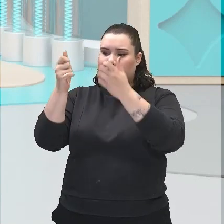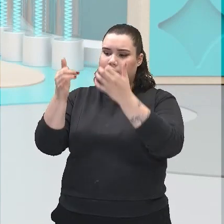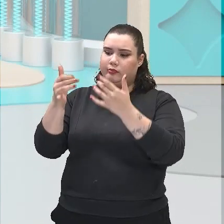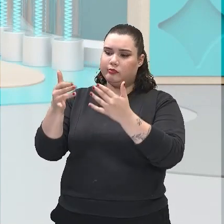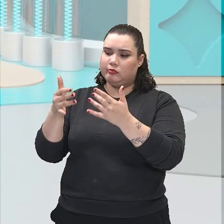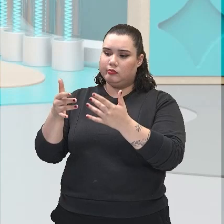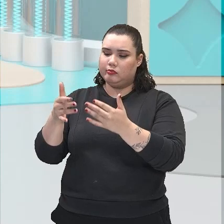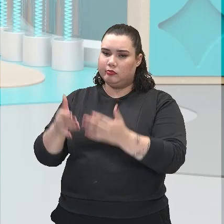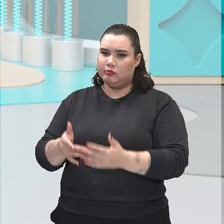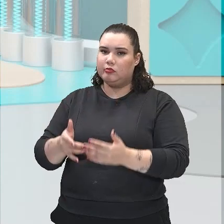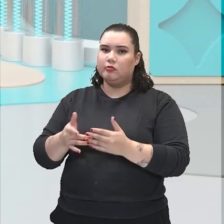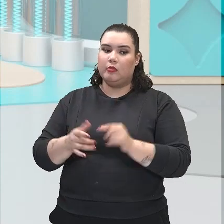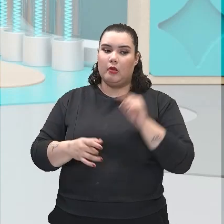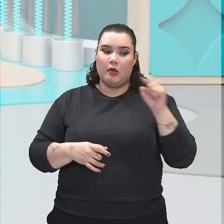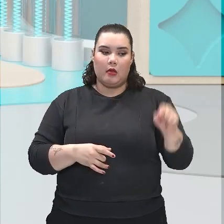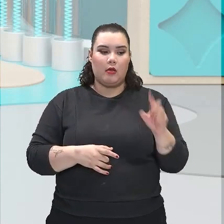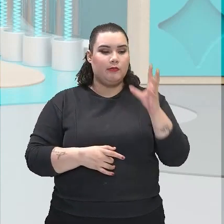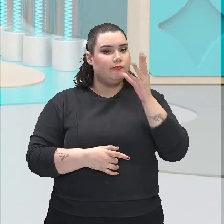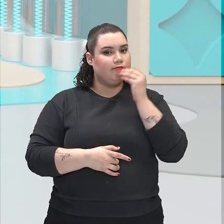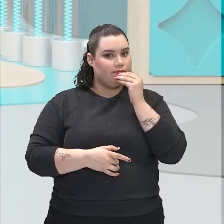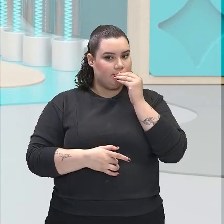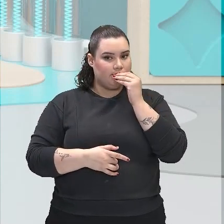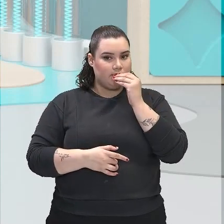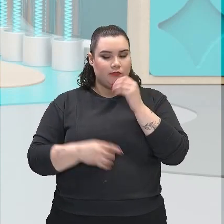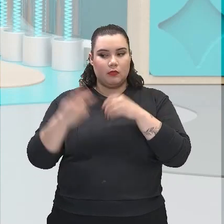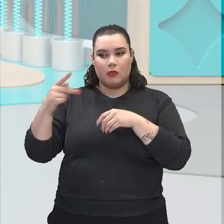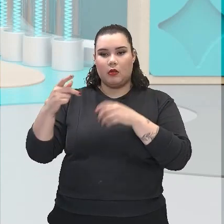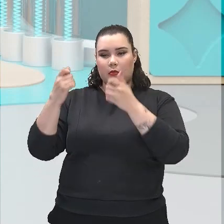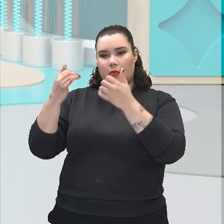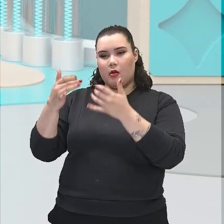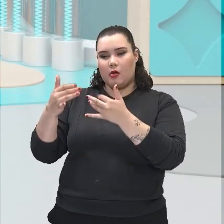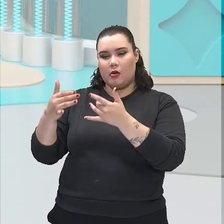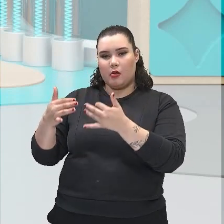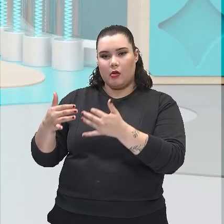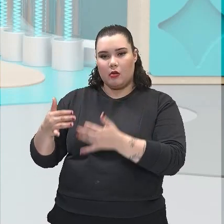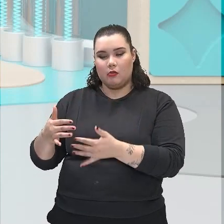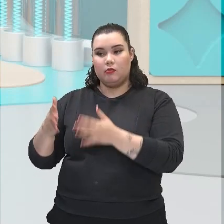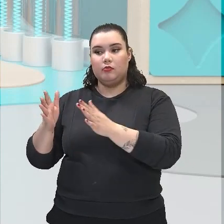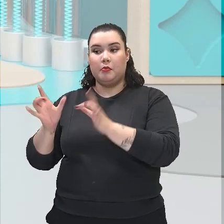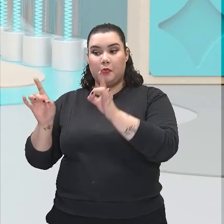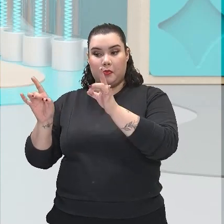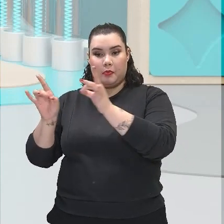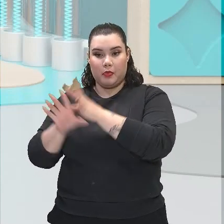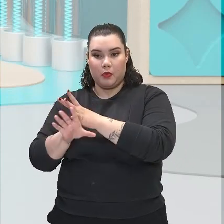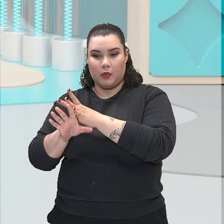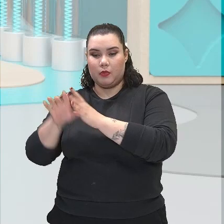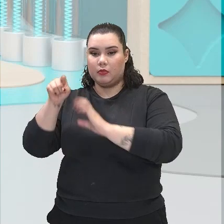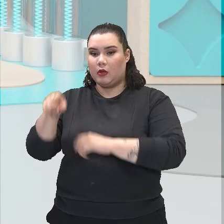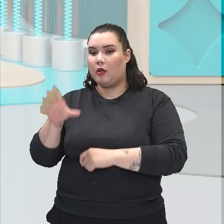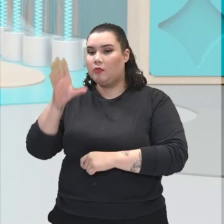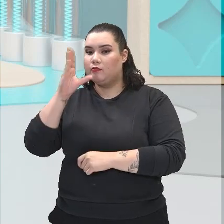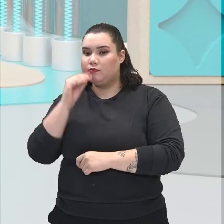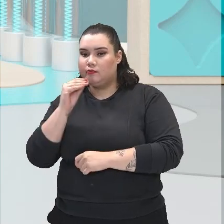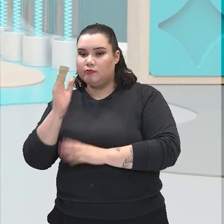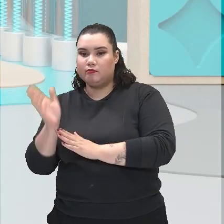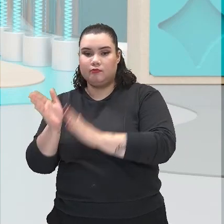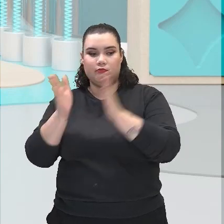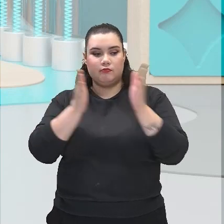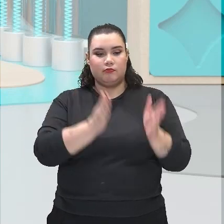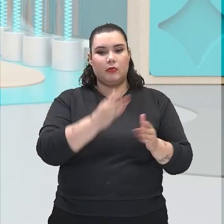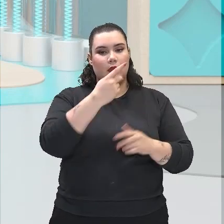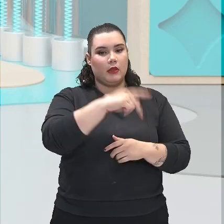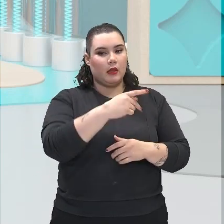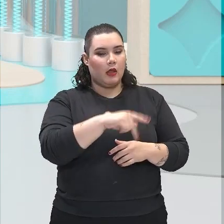debatedor, a pessoa que está participando do debate, a questão do respeito ao turno de fala é importante para que o